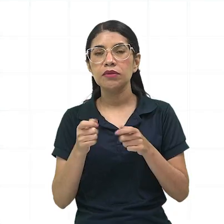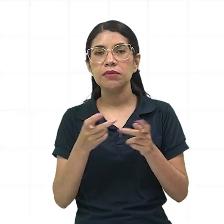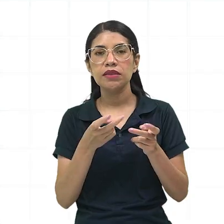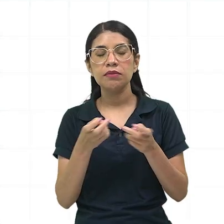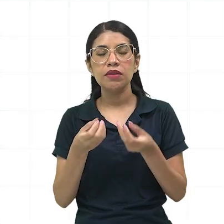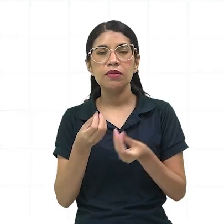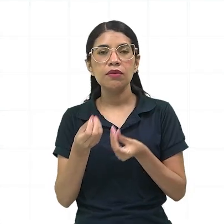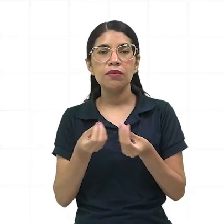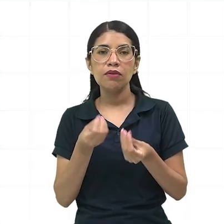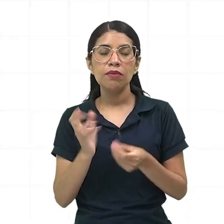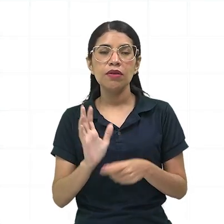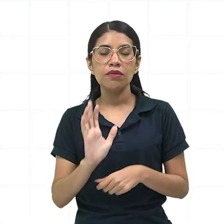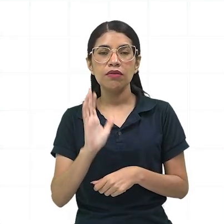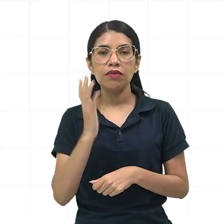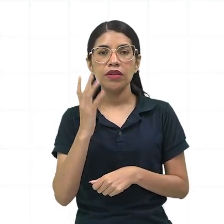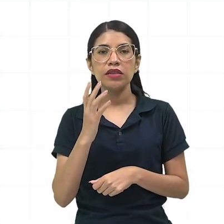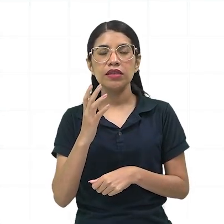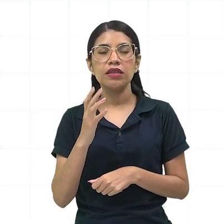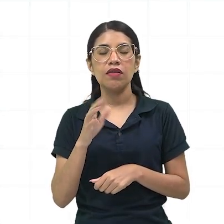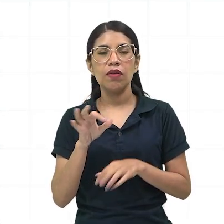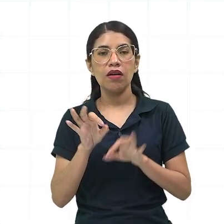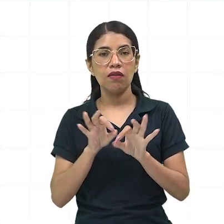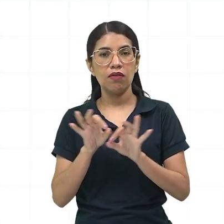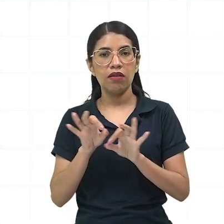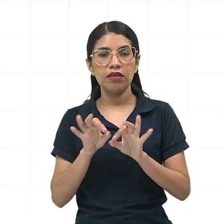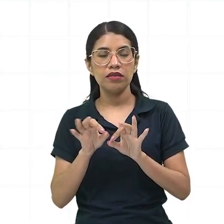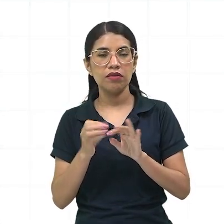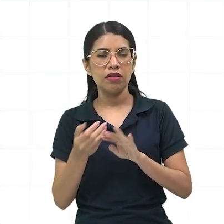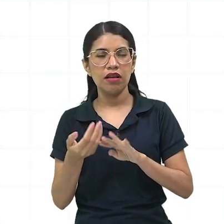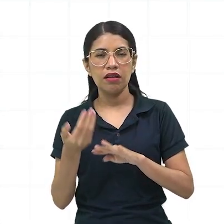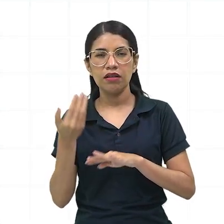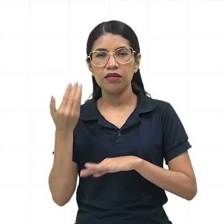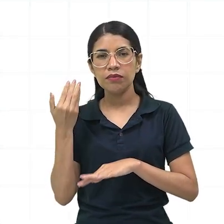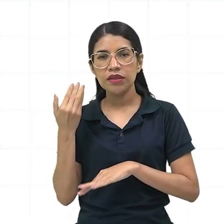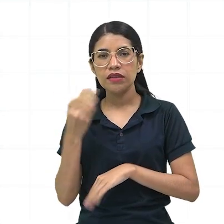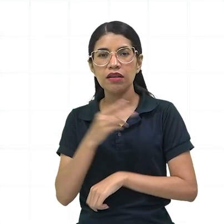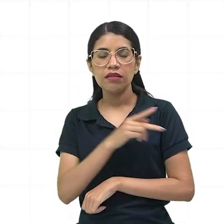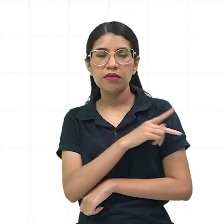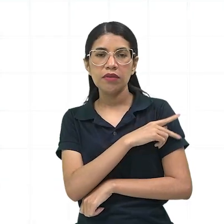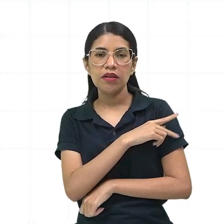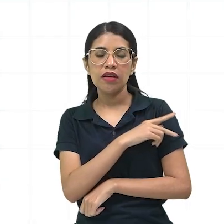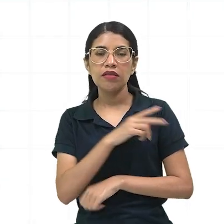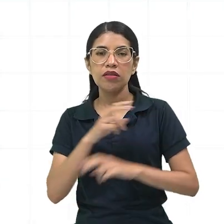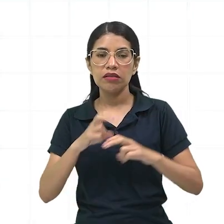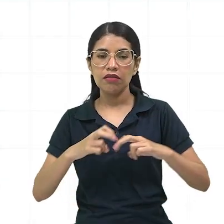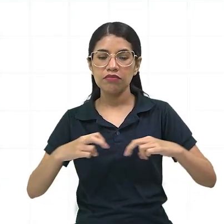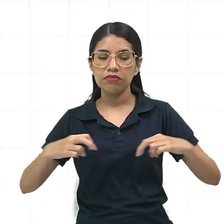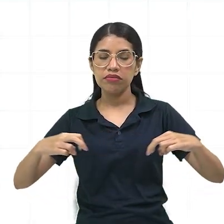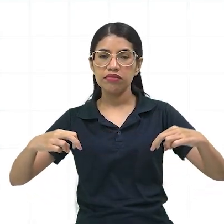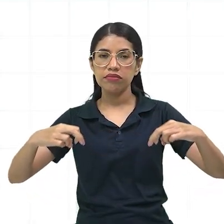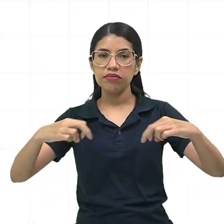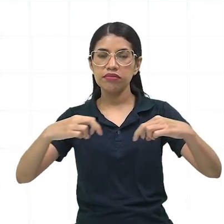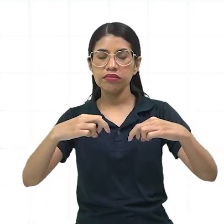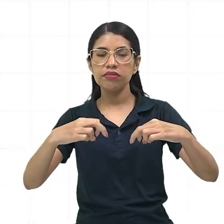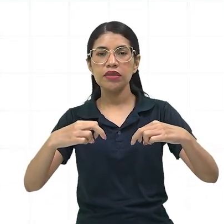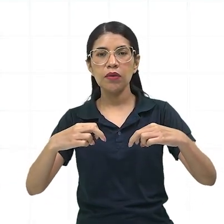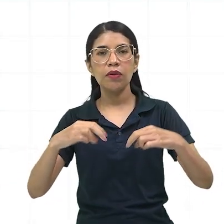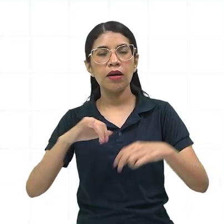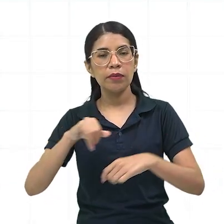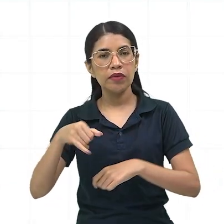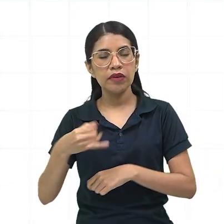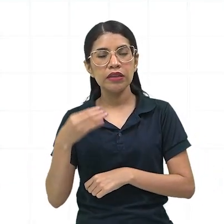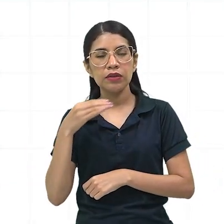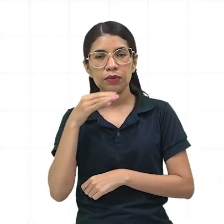ou menos como acontecia a dinâmica daquela época, né? Então, eles estão ali ao redor da fogueira, estão se aquecendo, estão